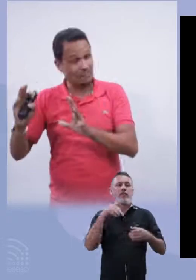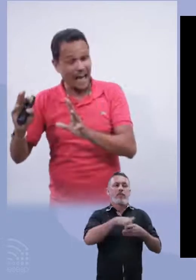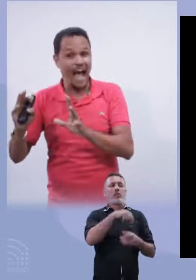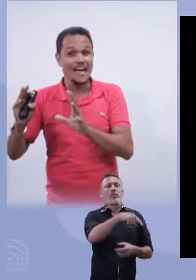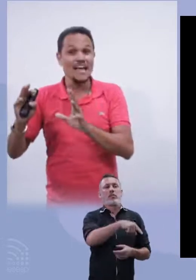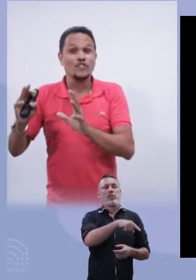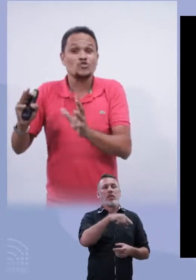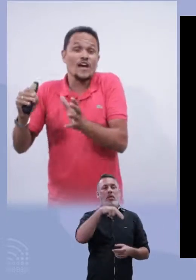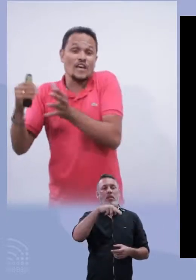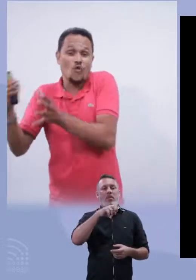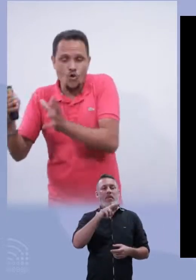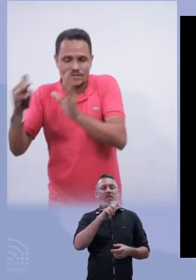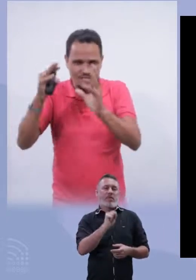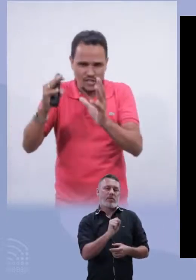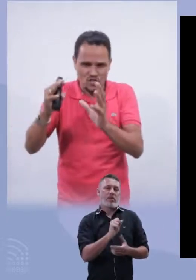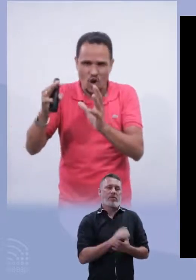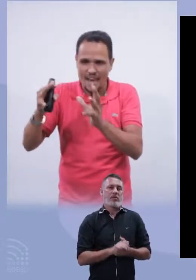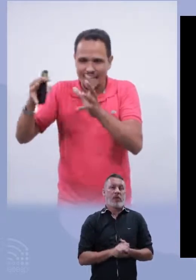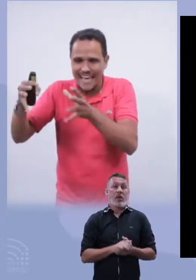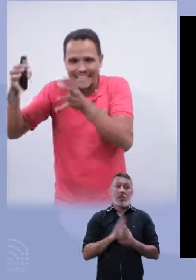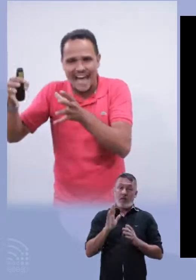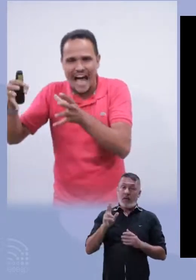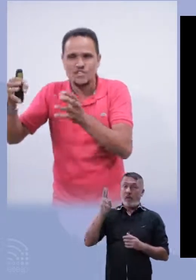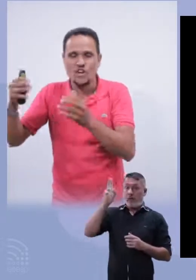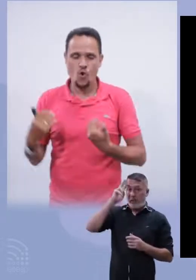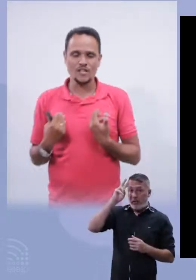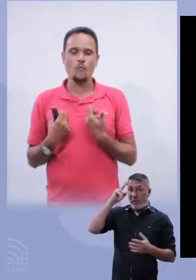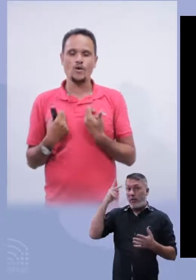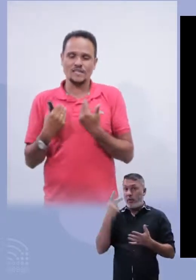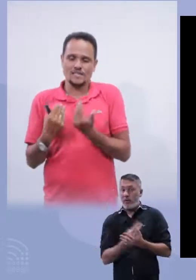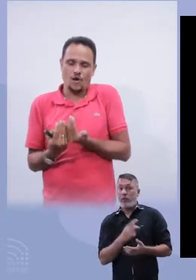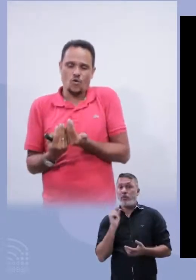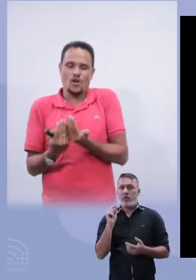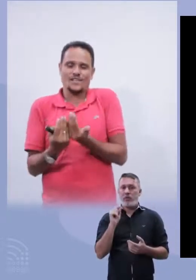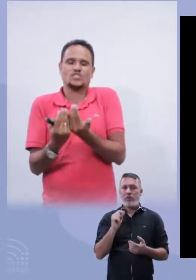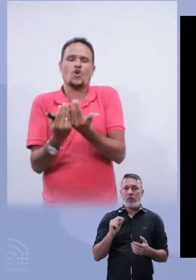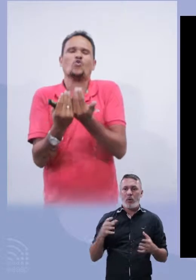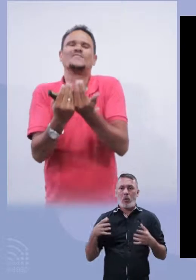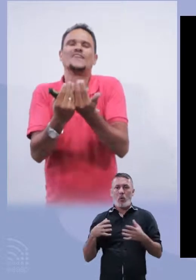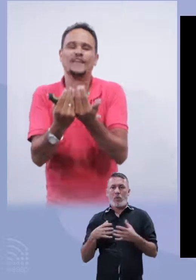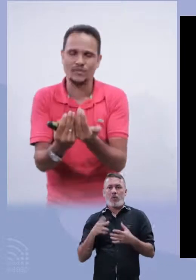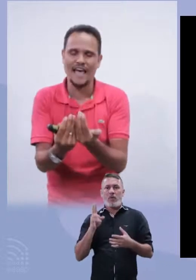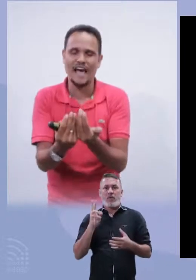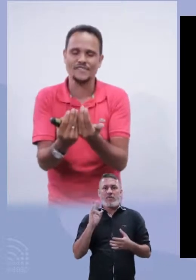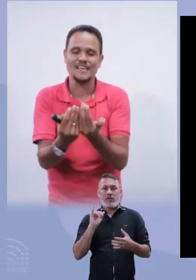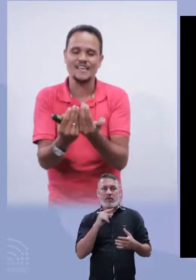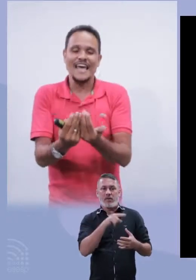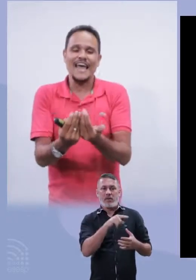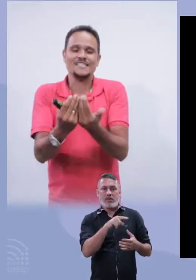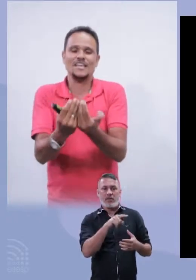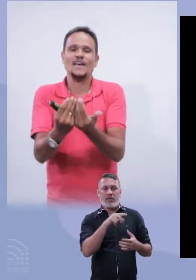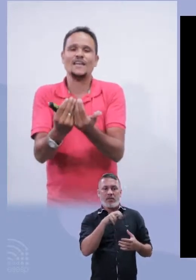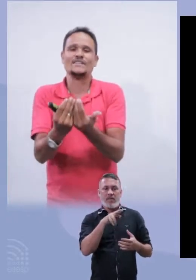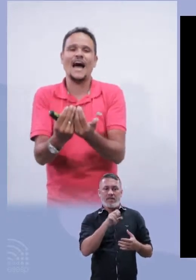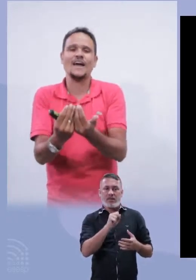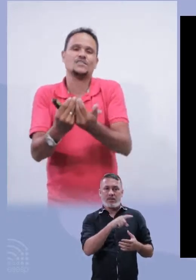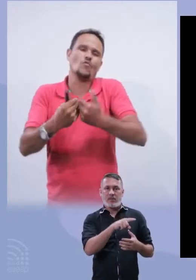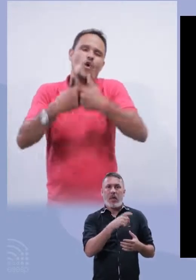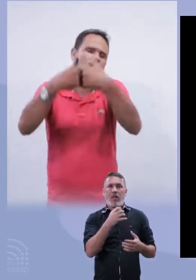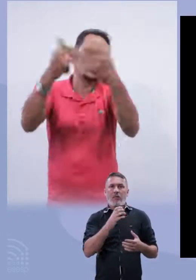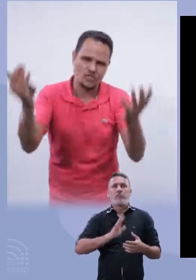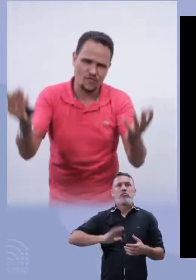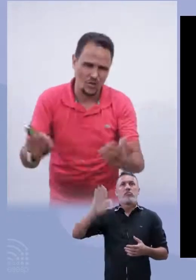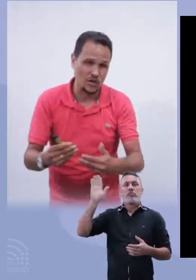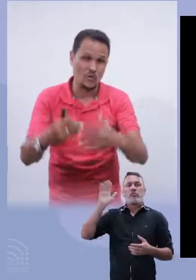Neves. Tá. Só que conta-se a história que na realidade, quando a oposição lançou o nome Tancredo Neves, eles queriam na realidade